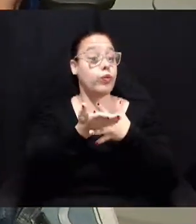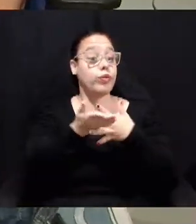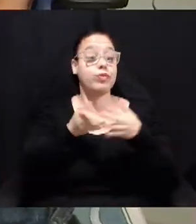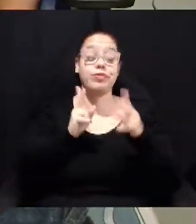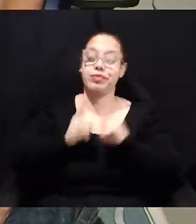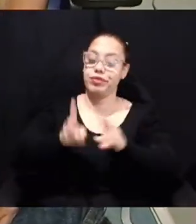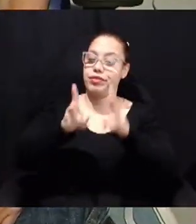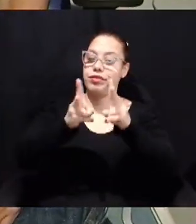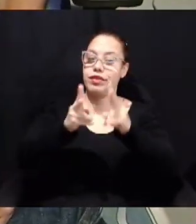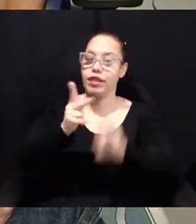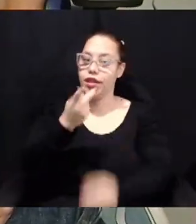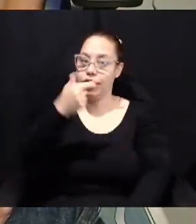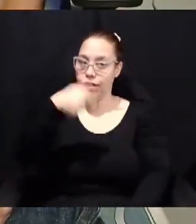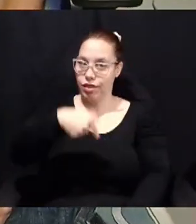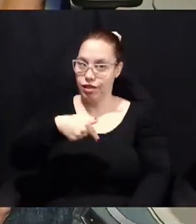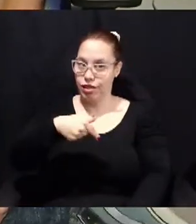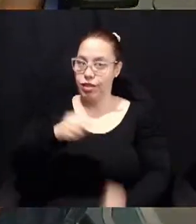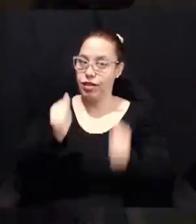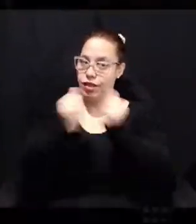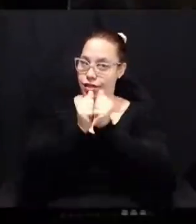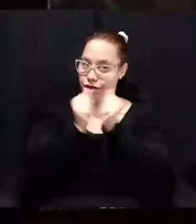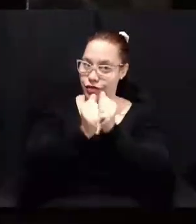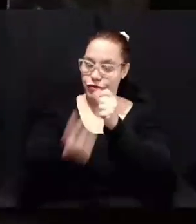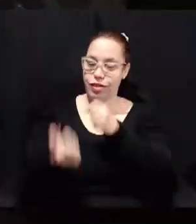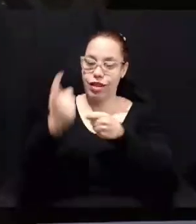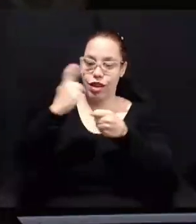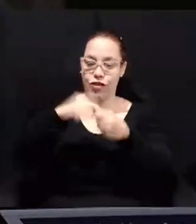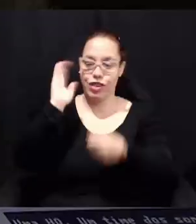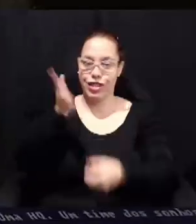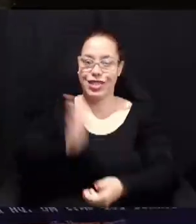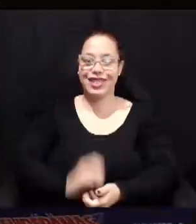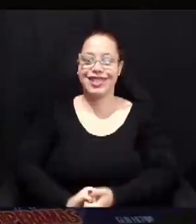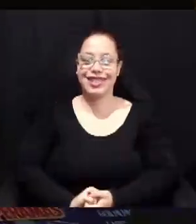Universo HQ. Fica com a gente volta já já.